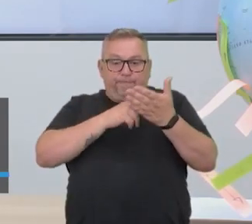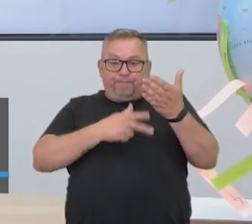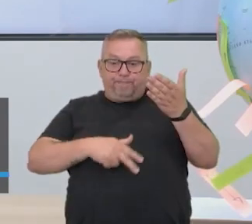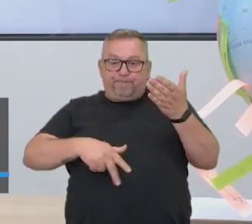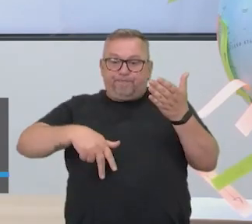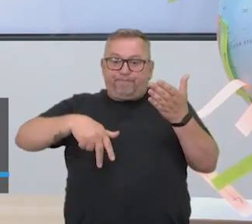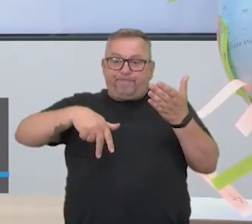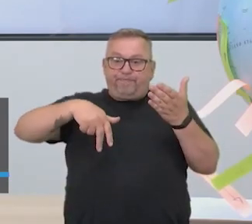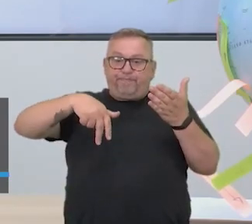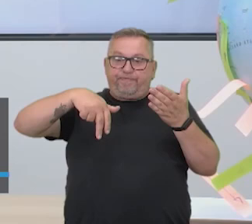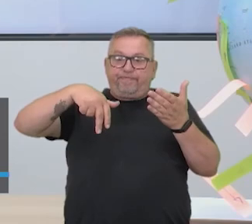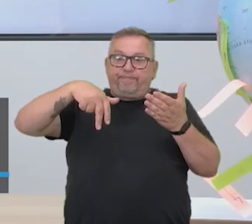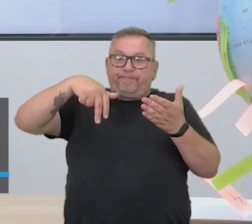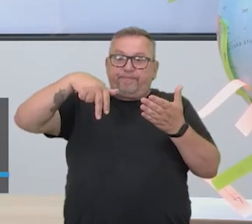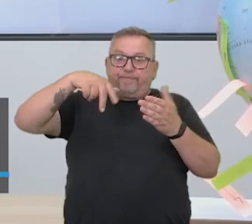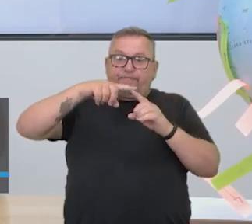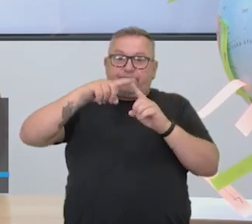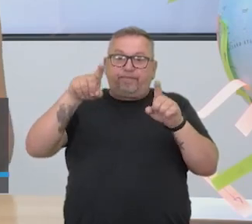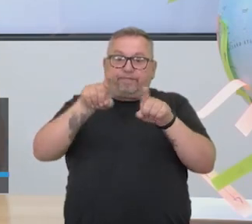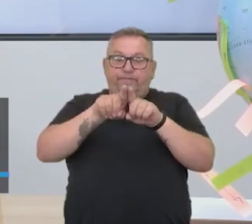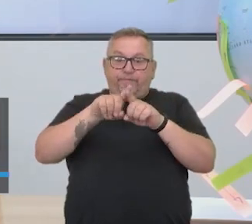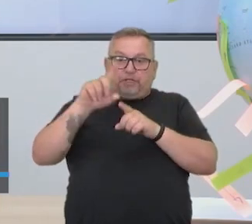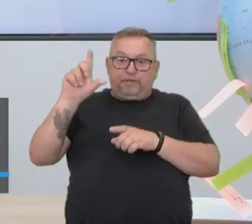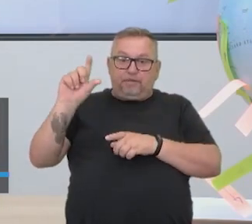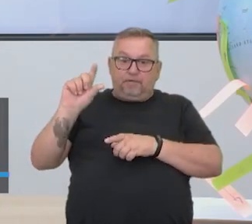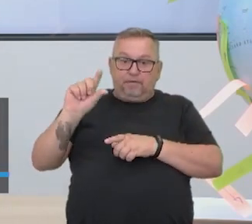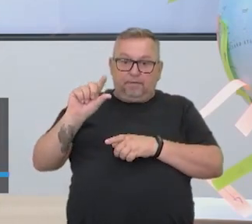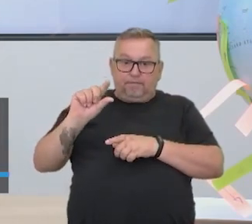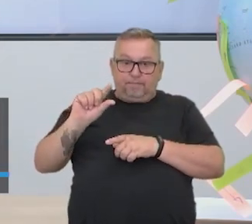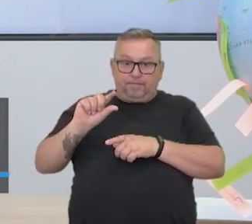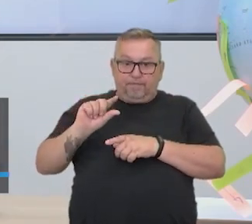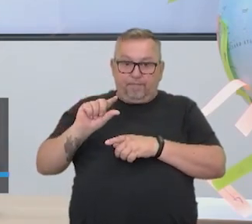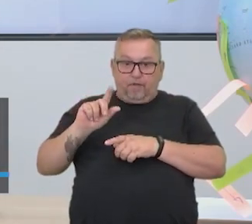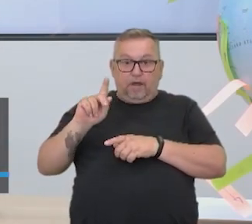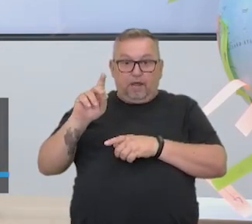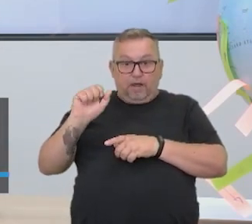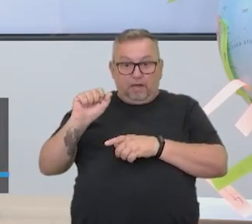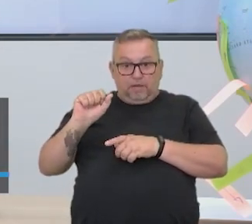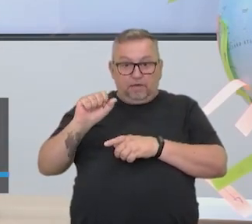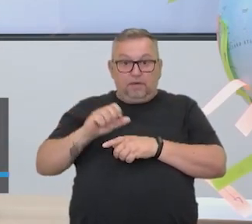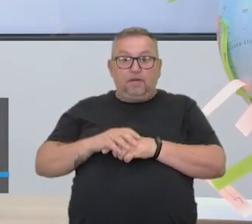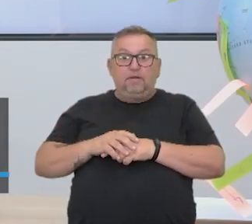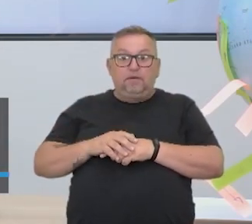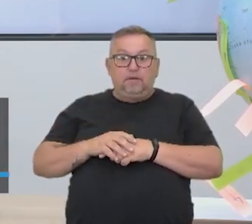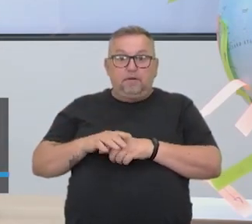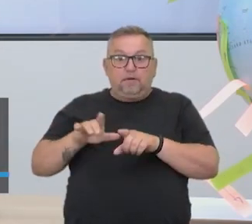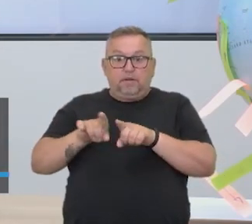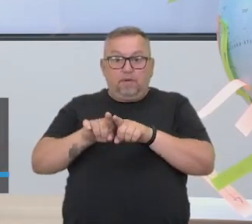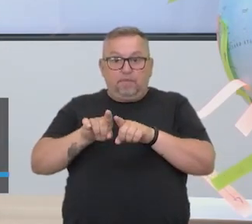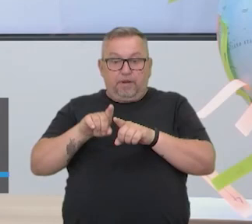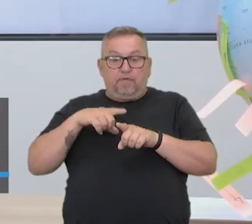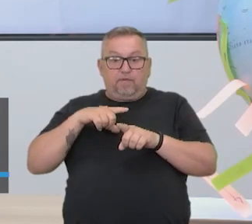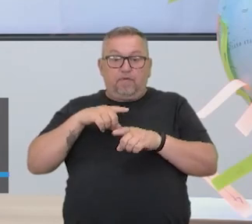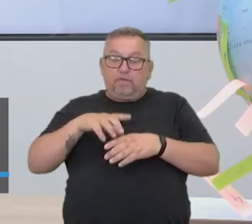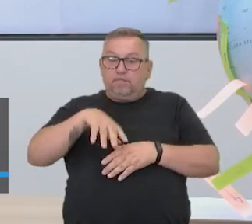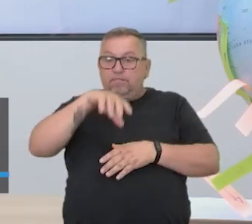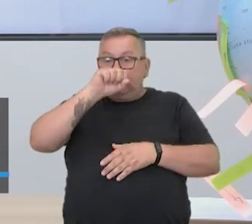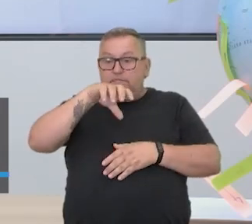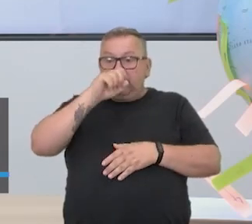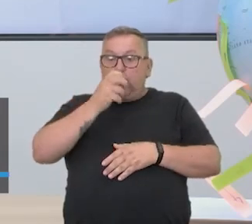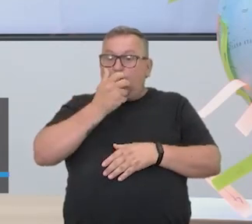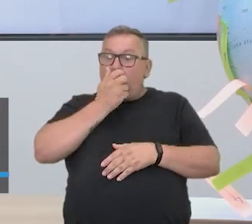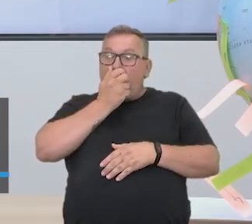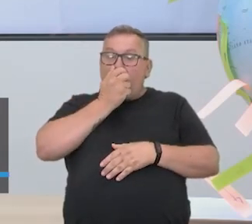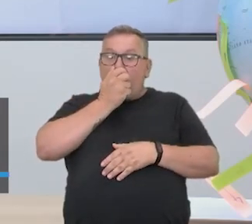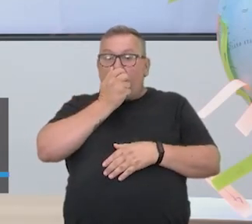começa a diminuir, então você precisa diminuir a pressão de gases, nesse caso, e que você está respirando, e